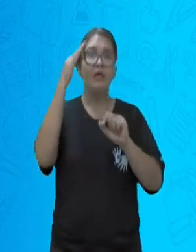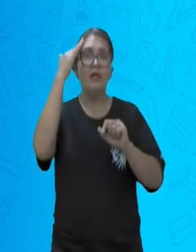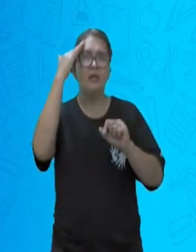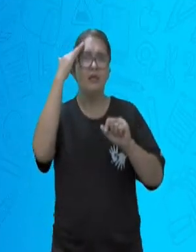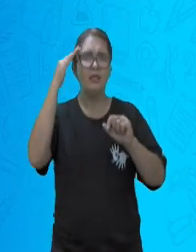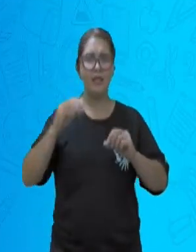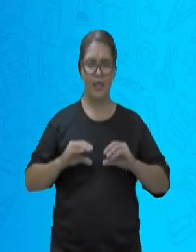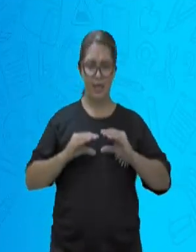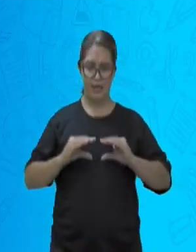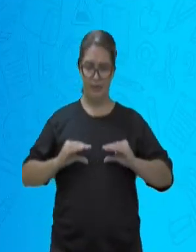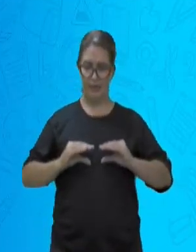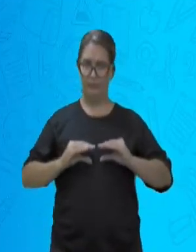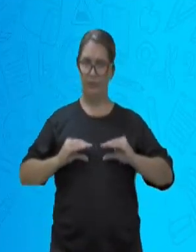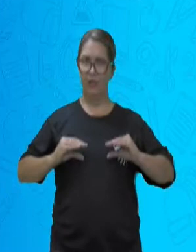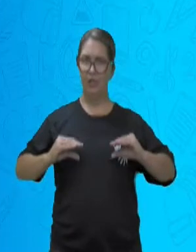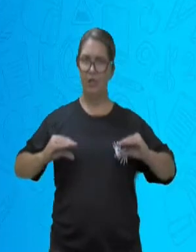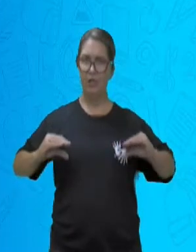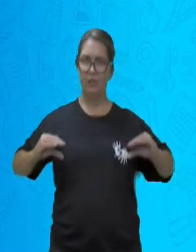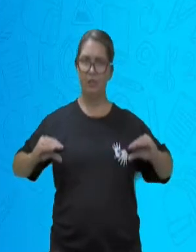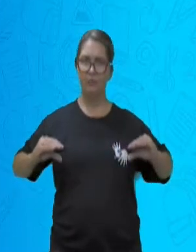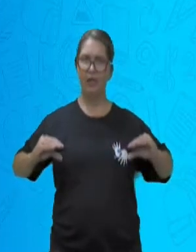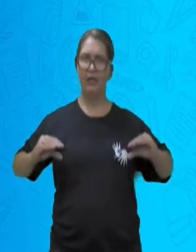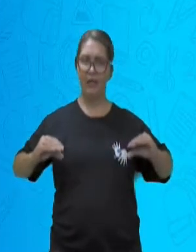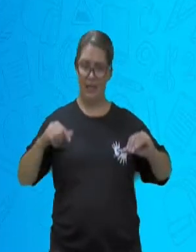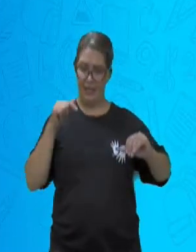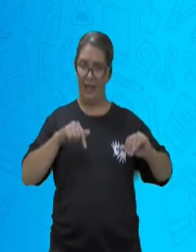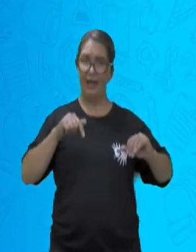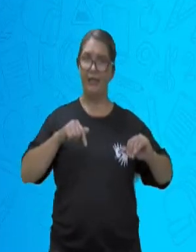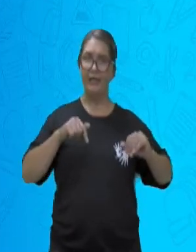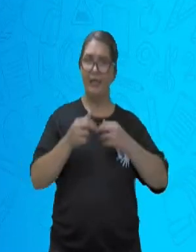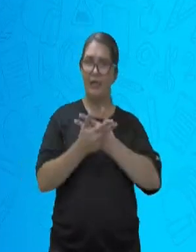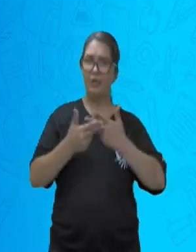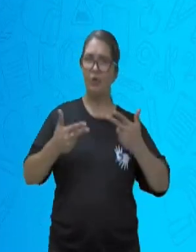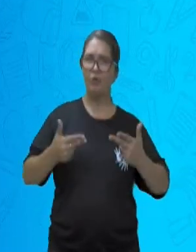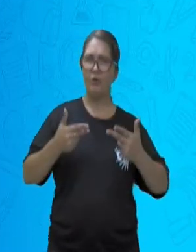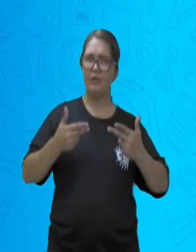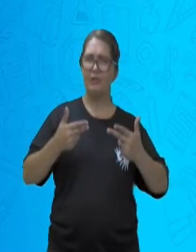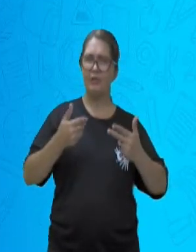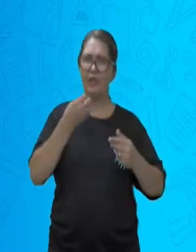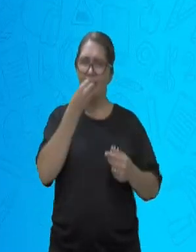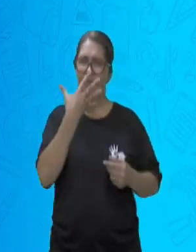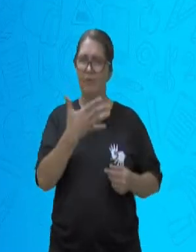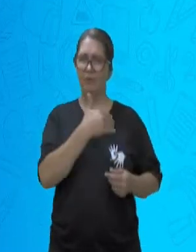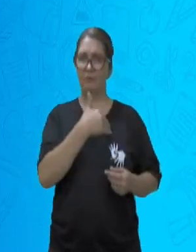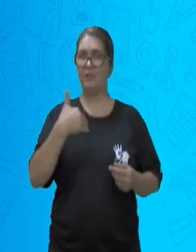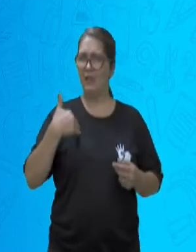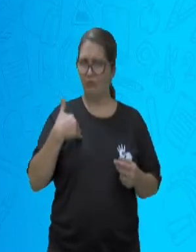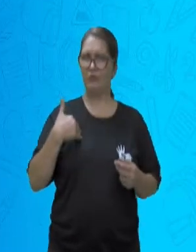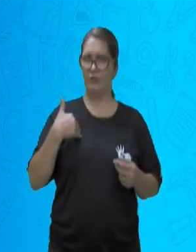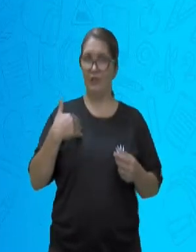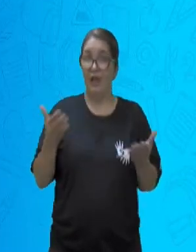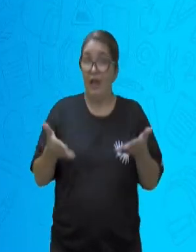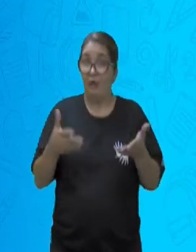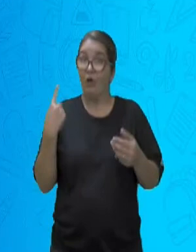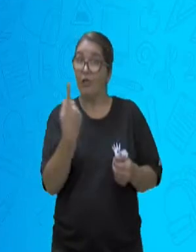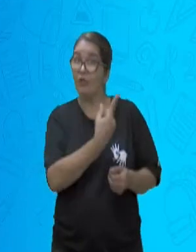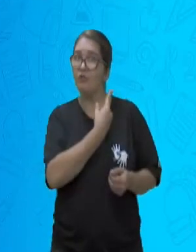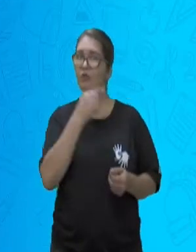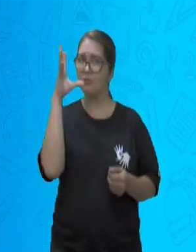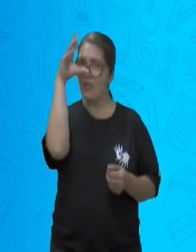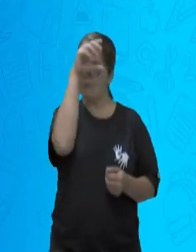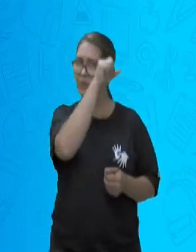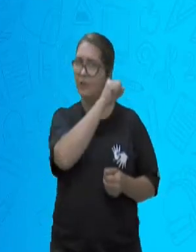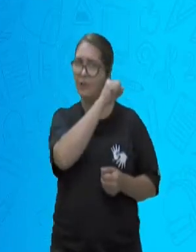da pirâmide para outra situação e do topo para outra situação. É isso que nós vamos aprender. A